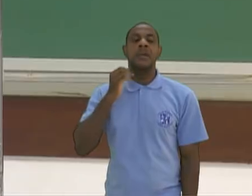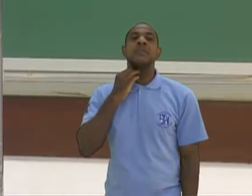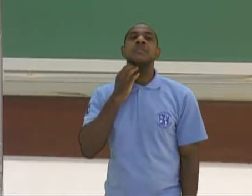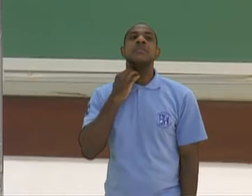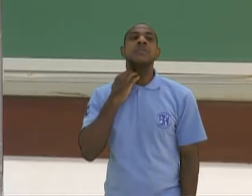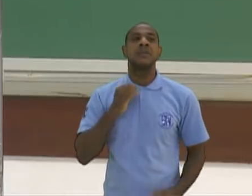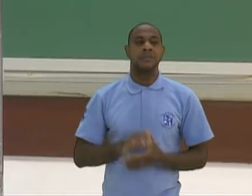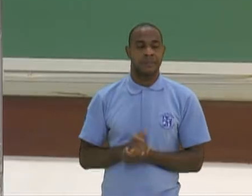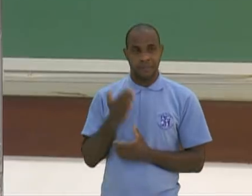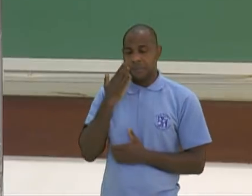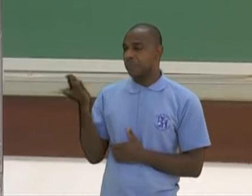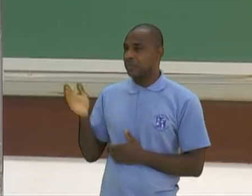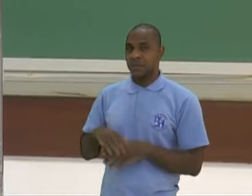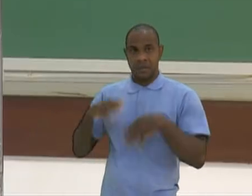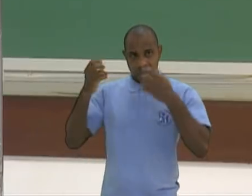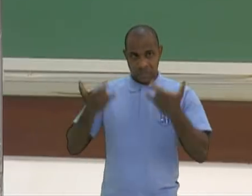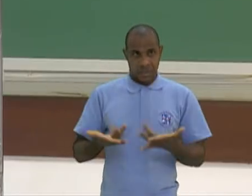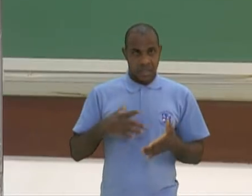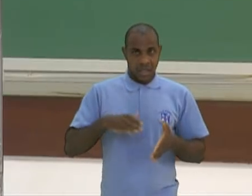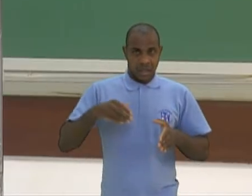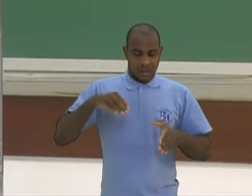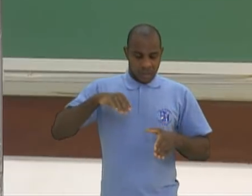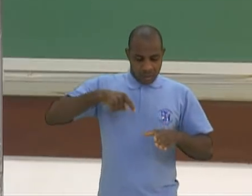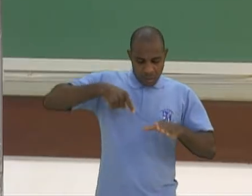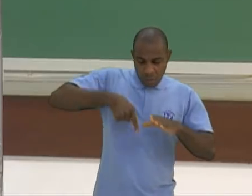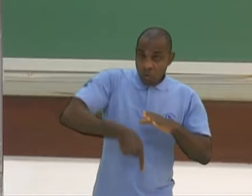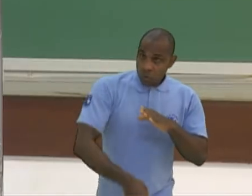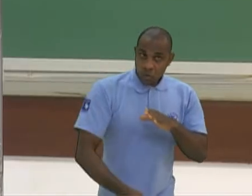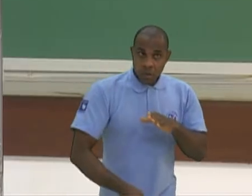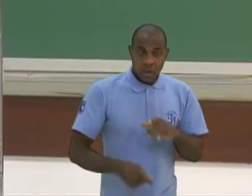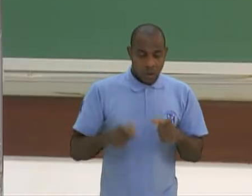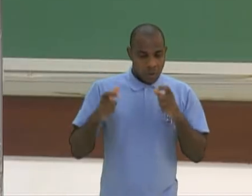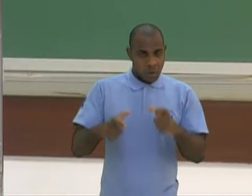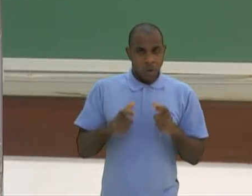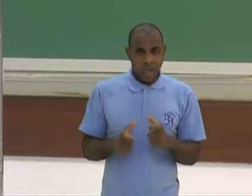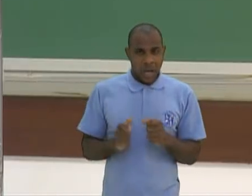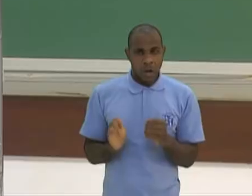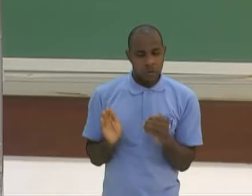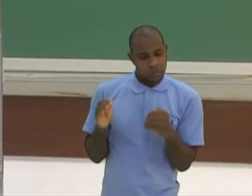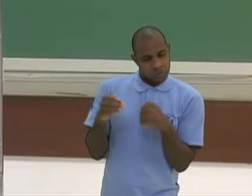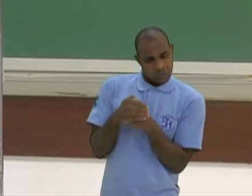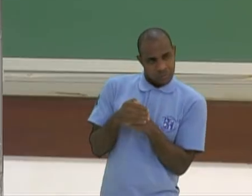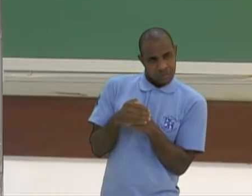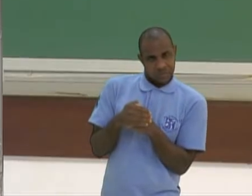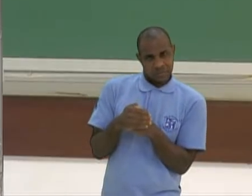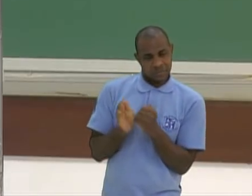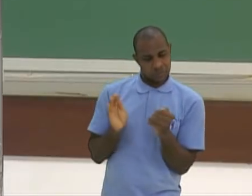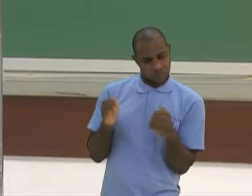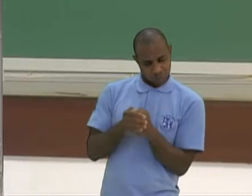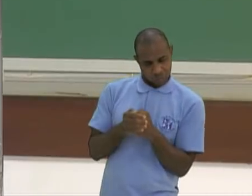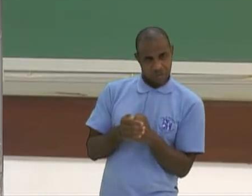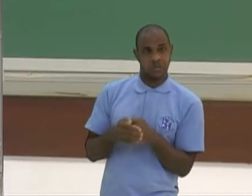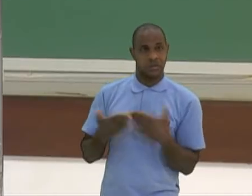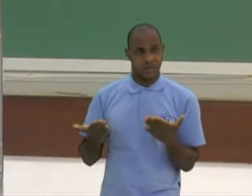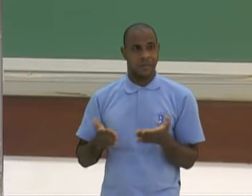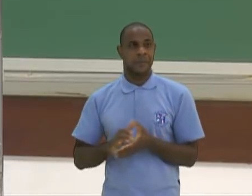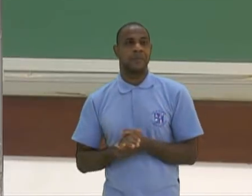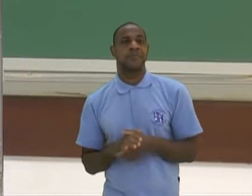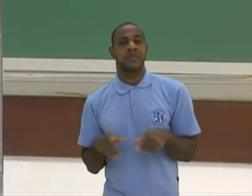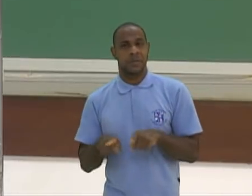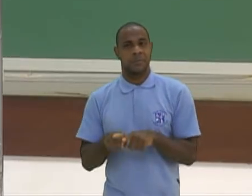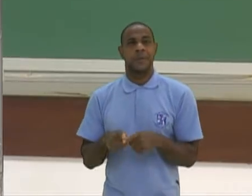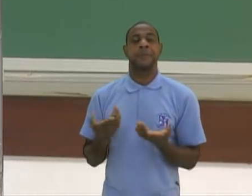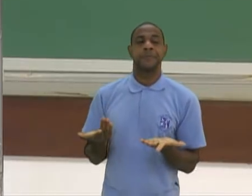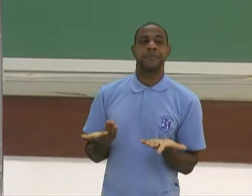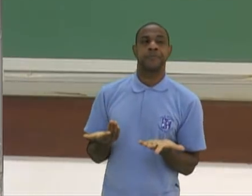Roberto já explicou, né, as catacumbas são subterrâneas, são locais assim muito secretos, discretos, vamos falar, secreto não é, né? Discretos e tudo